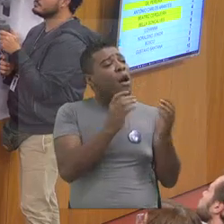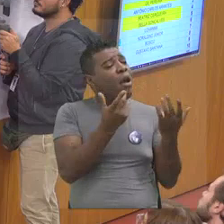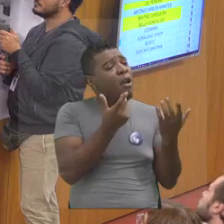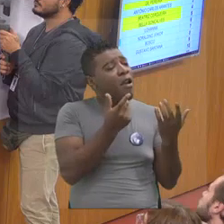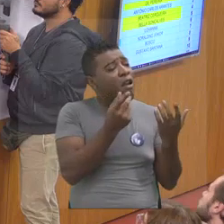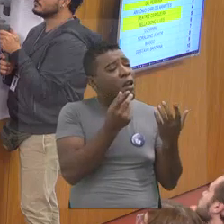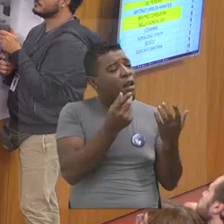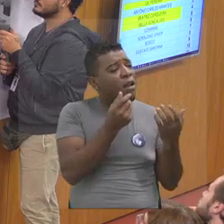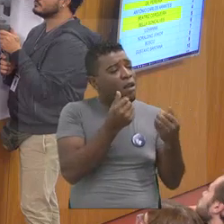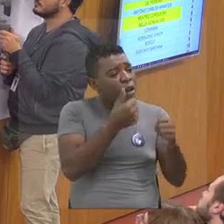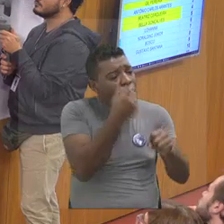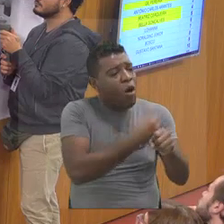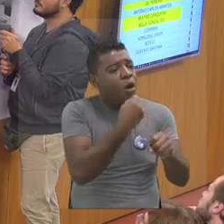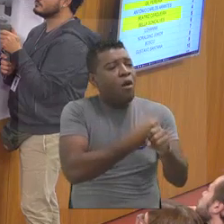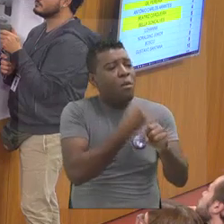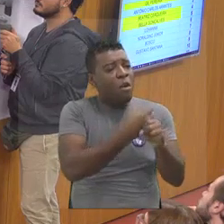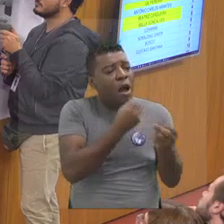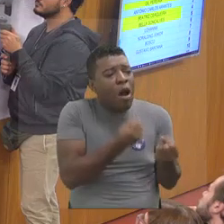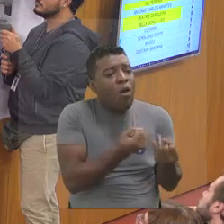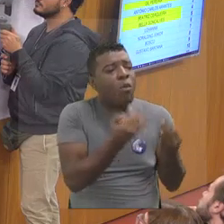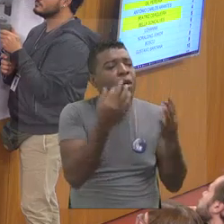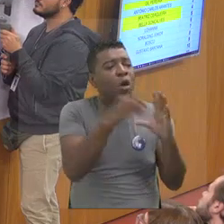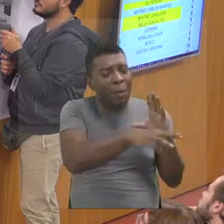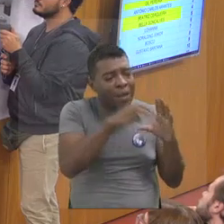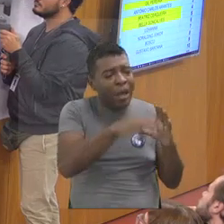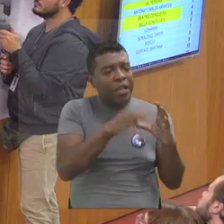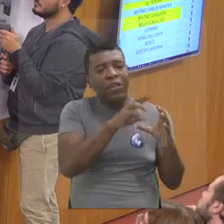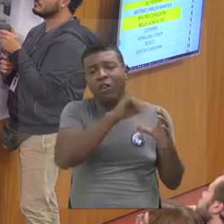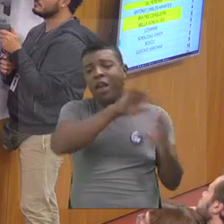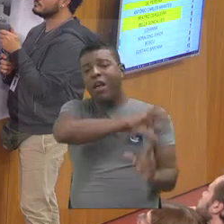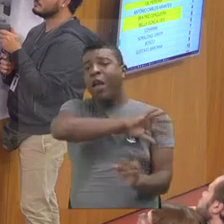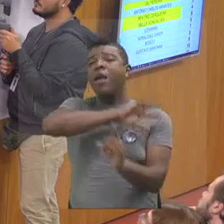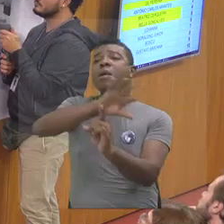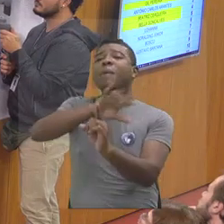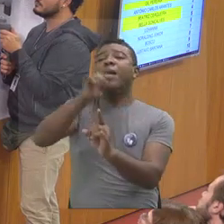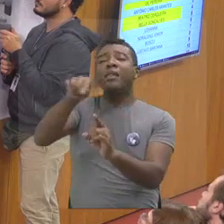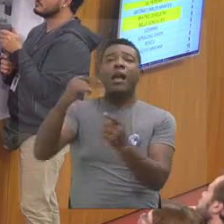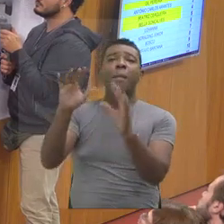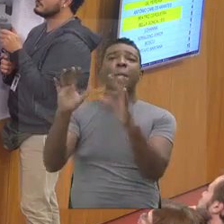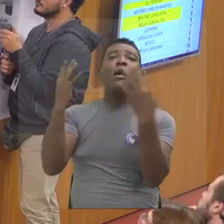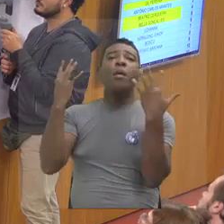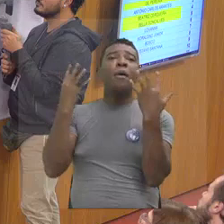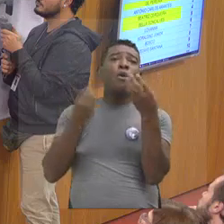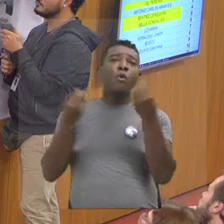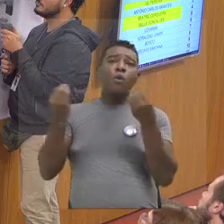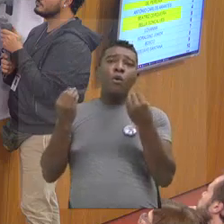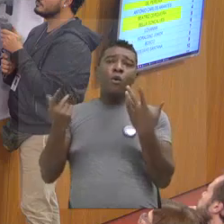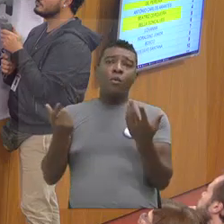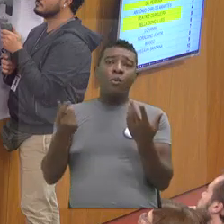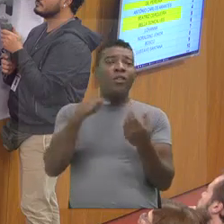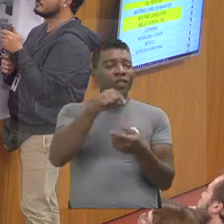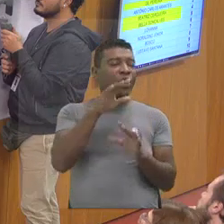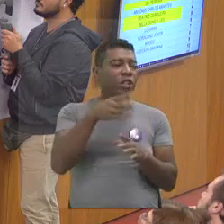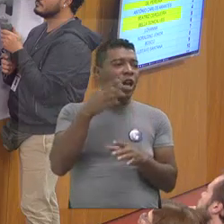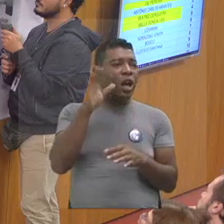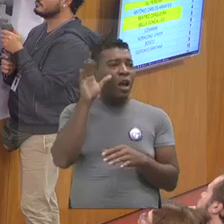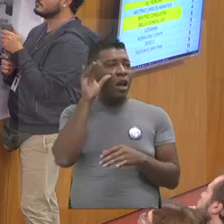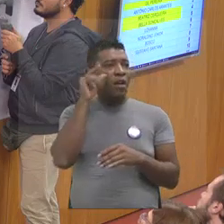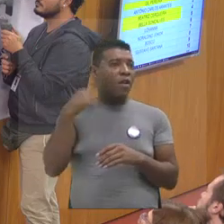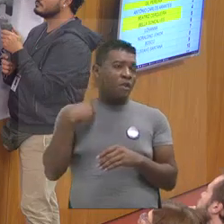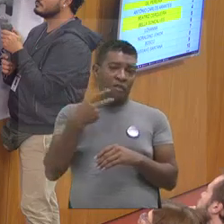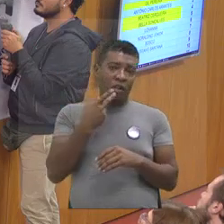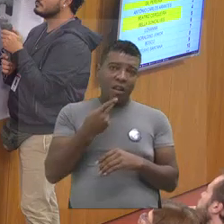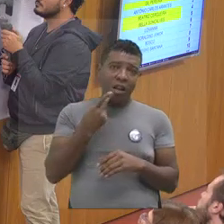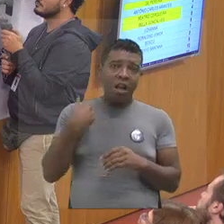de medidas de controle com critérios mais objetivos mais pragmáticos você já viu falar isso né quando eu cheguei a secretaria nós